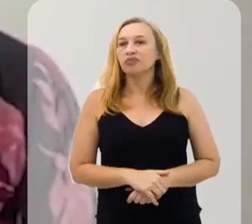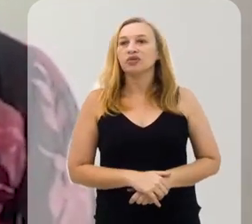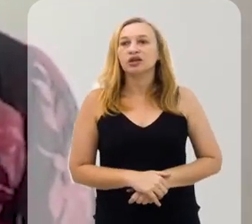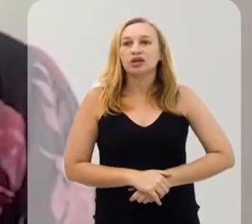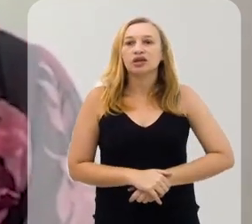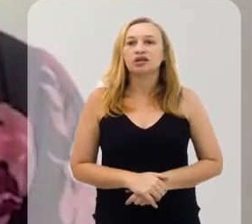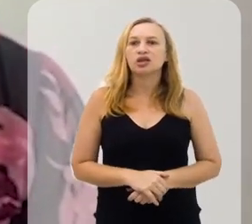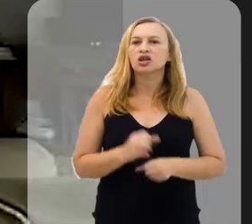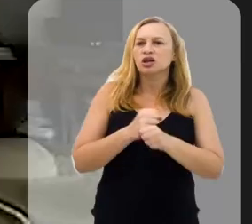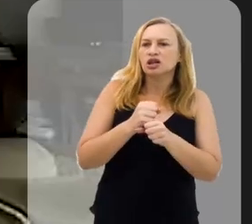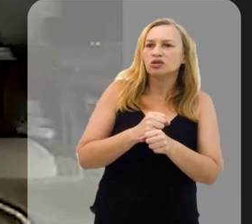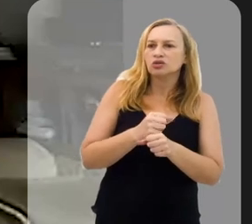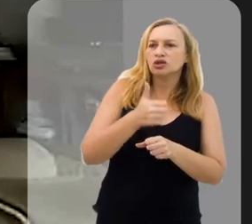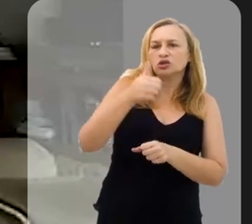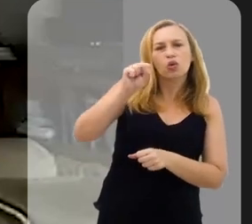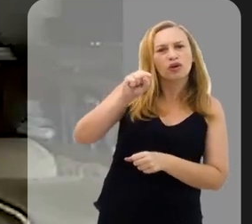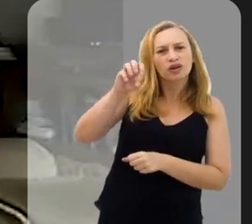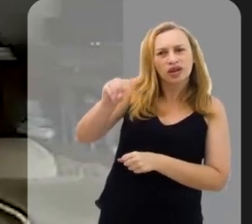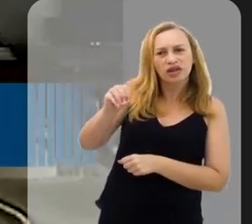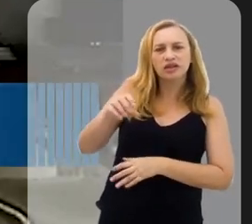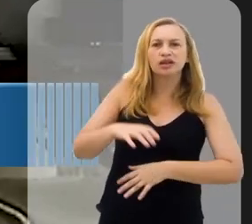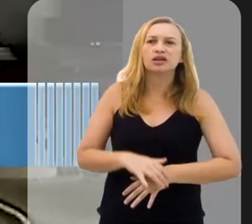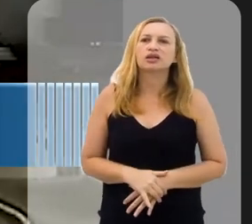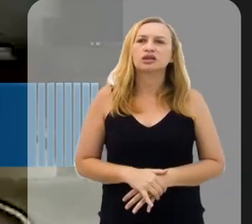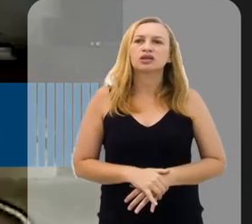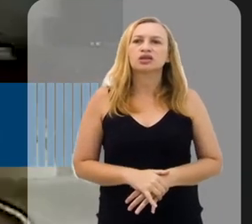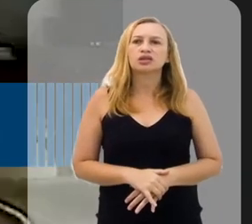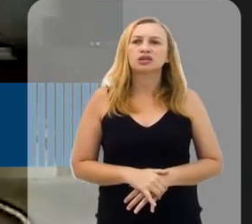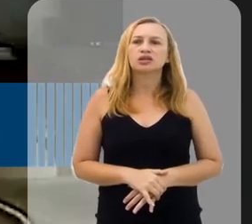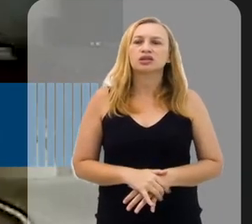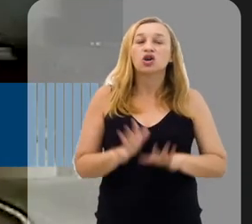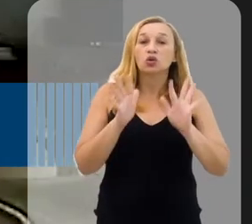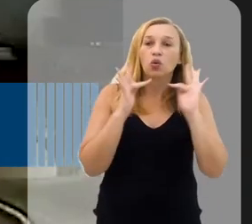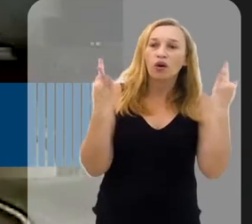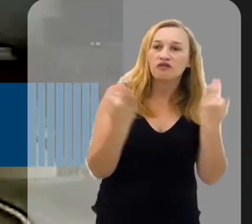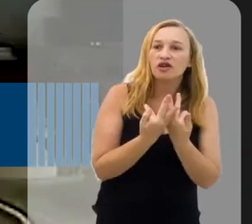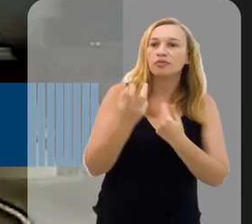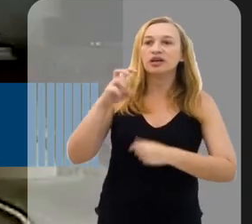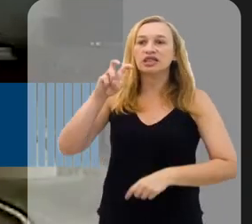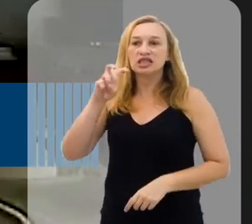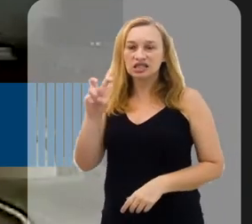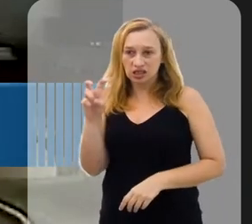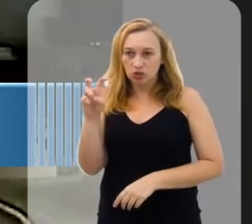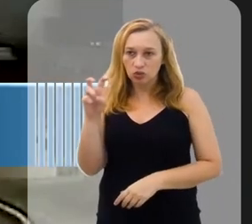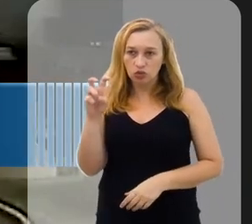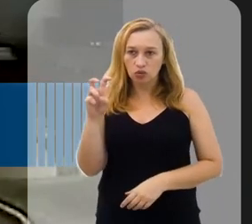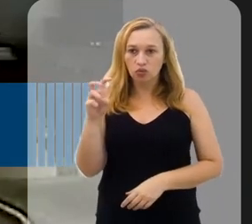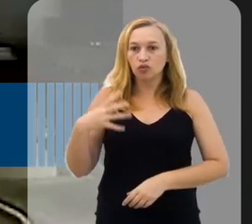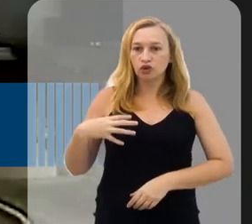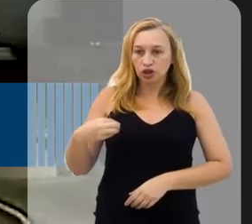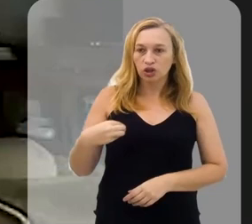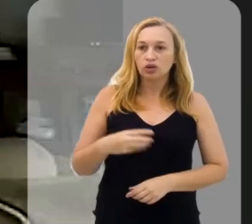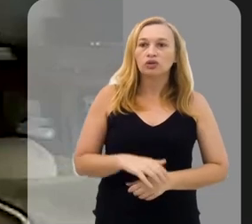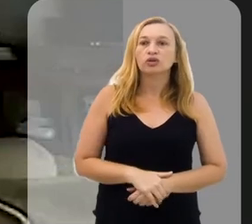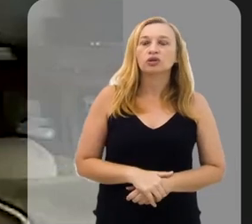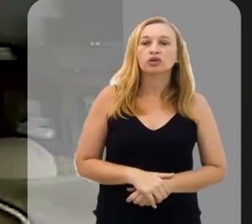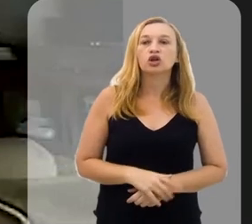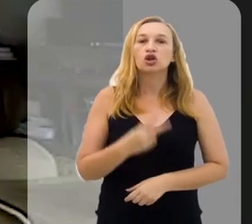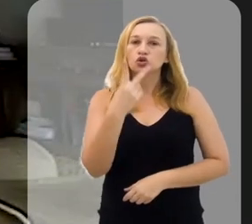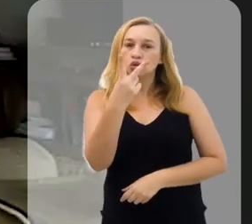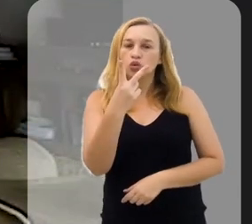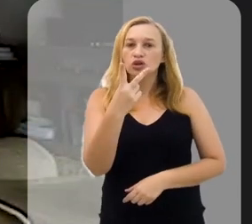Então, no meado dos anos 80, né, eu sou de uma família de 5 filhos,